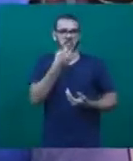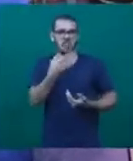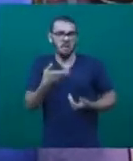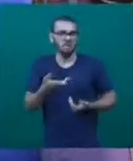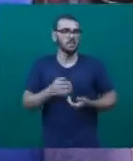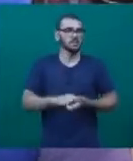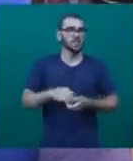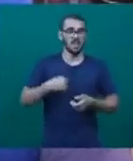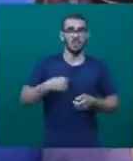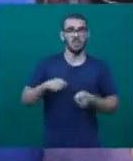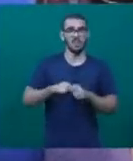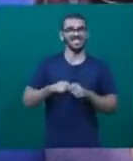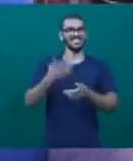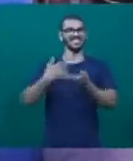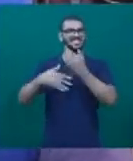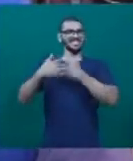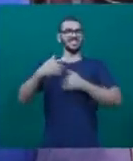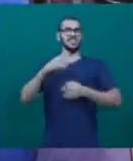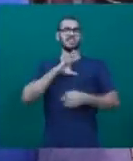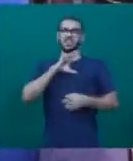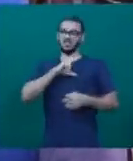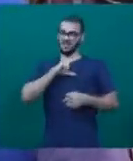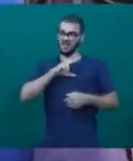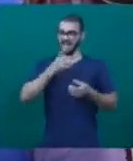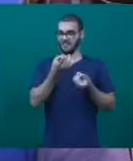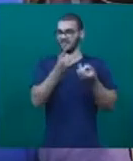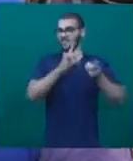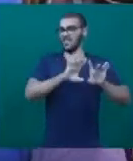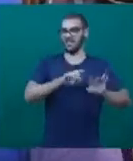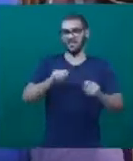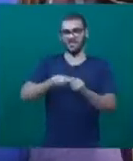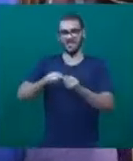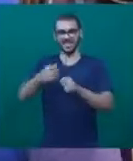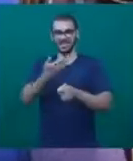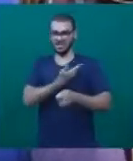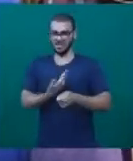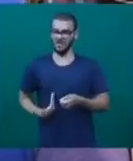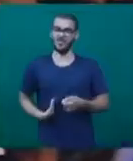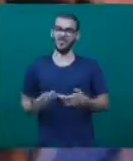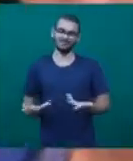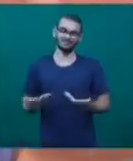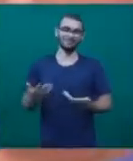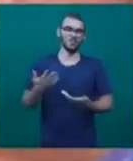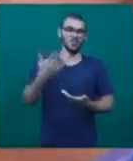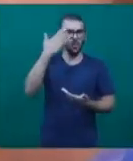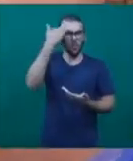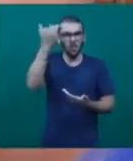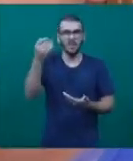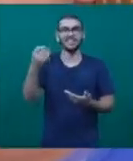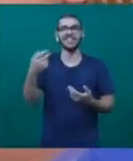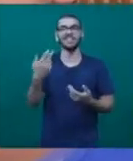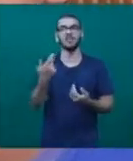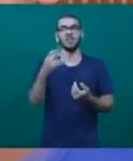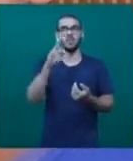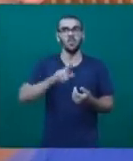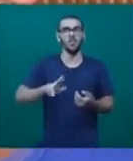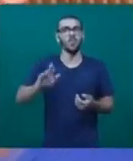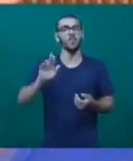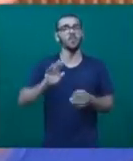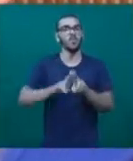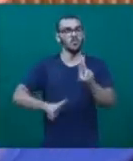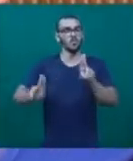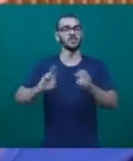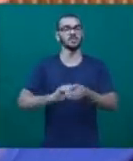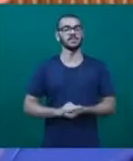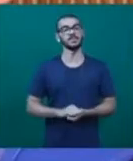fazia particular, mas decidi desistir da particular para vir para a faculdade pública, com um renome, grande renome como a UFO. O aluno gostou da estrutura do campus